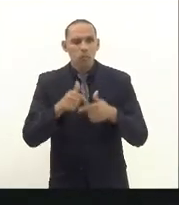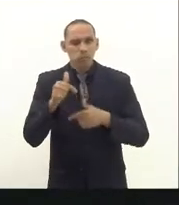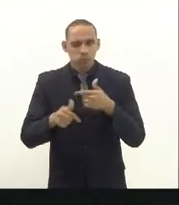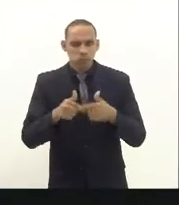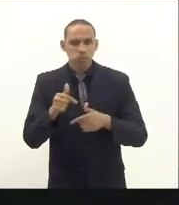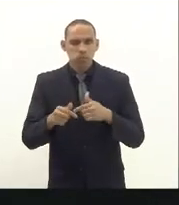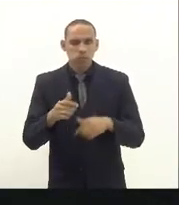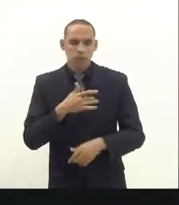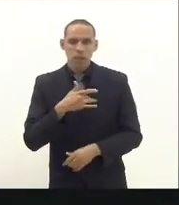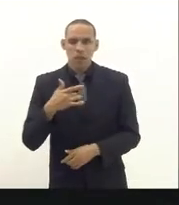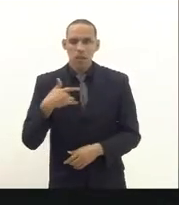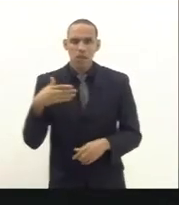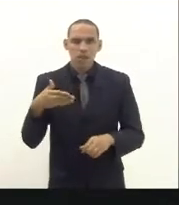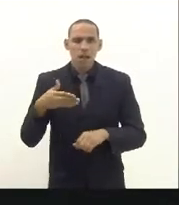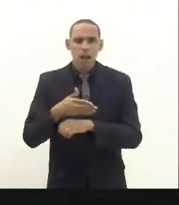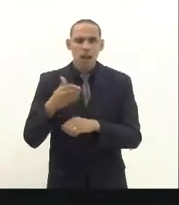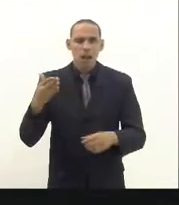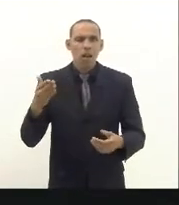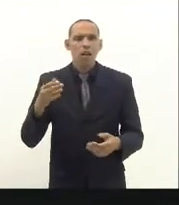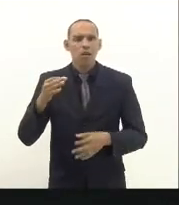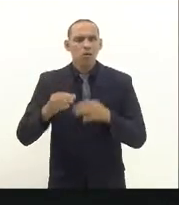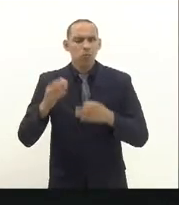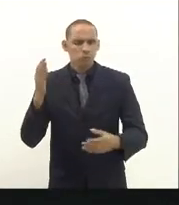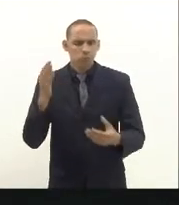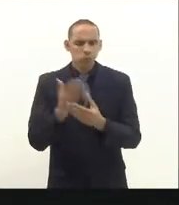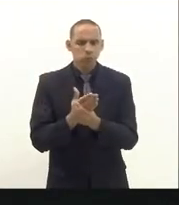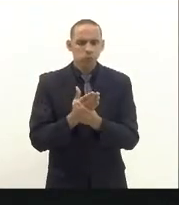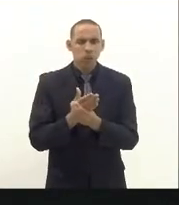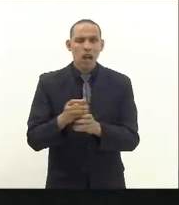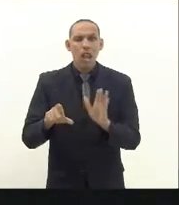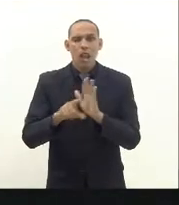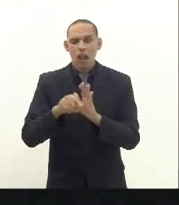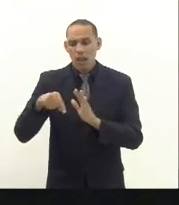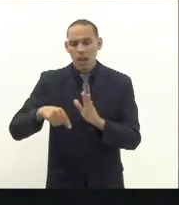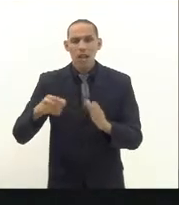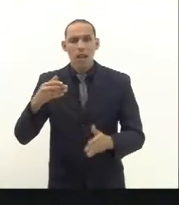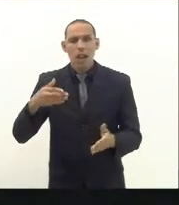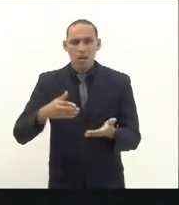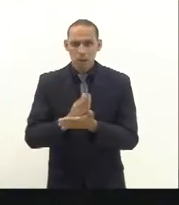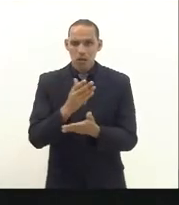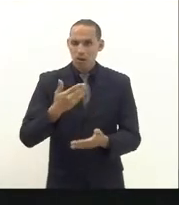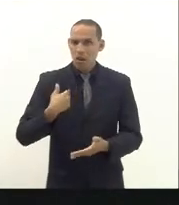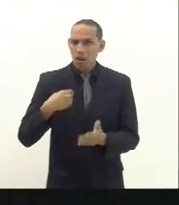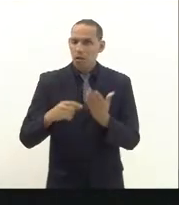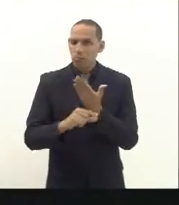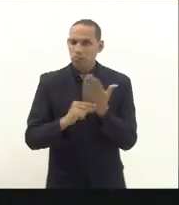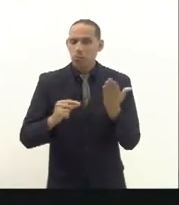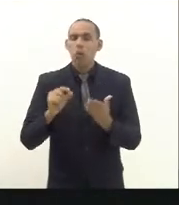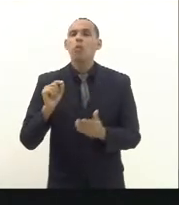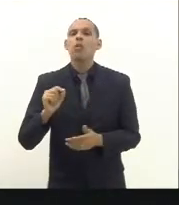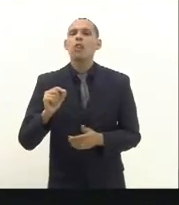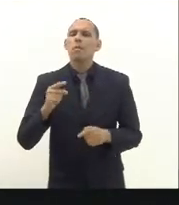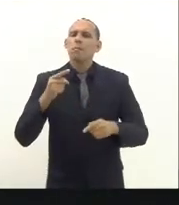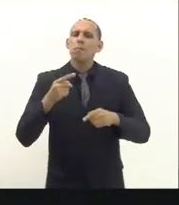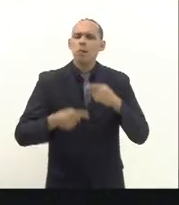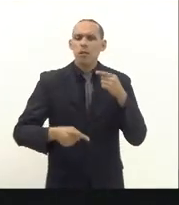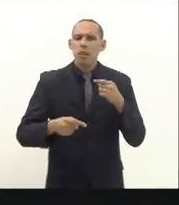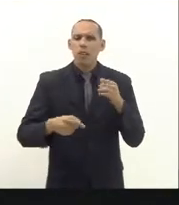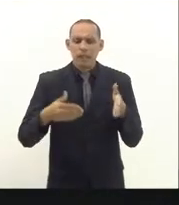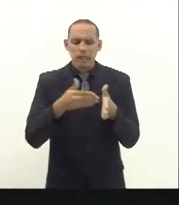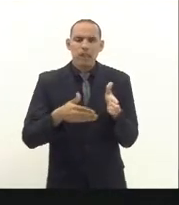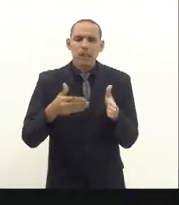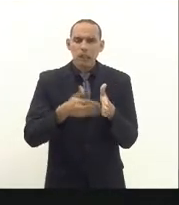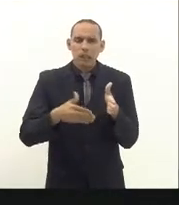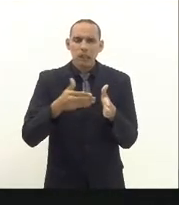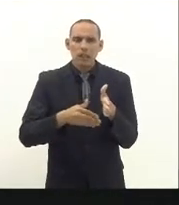saúde ingressou na justiça contra uma lei aprovada por unanimidade nessa casa de minha autoria que Veda as restrições